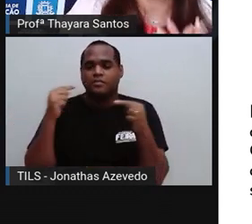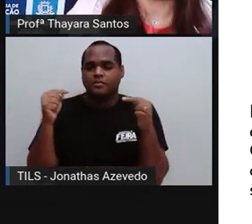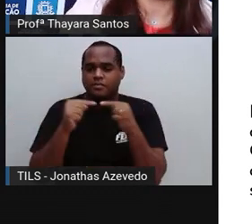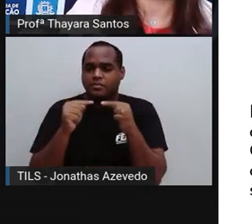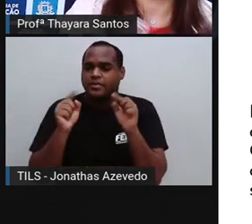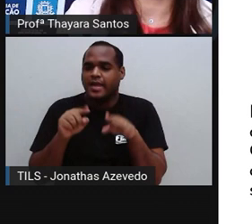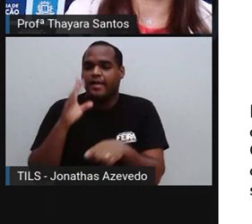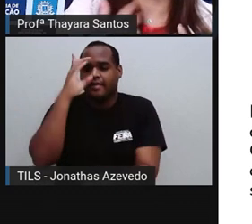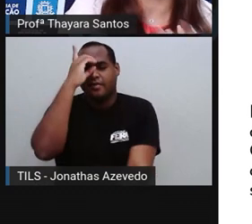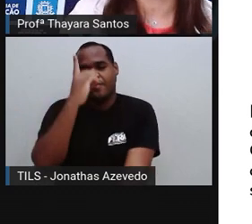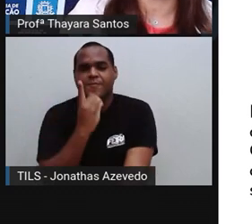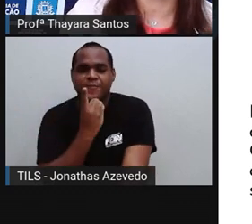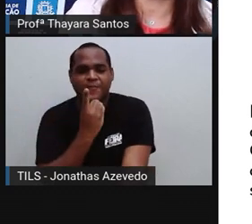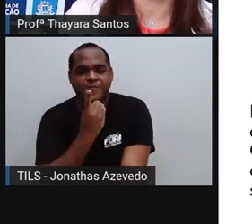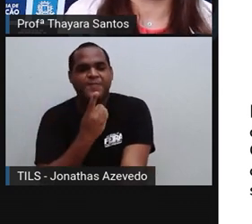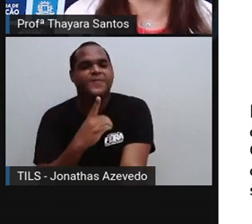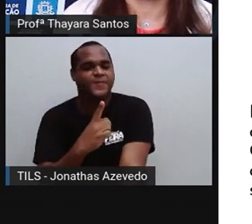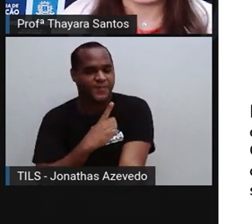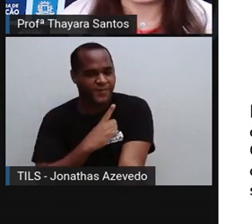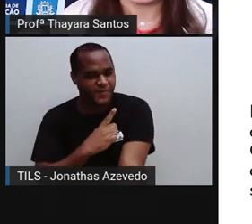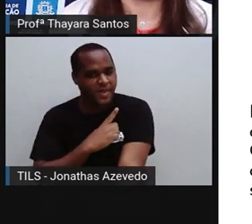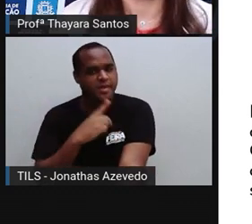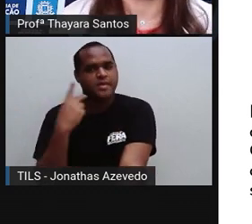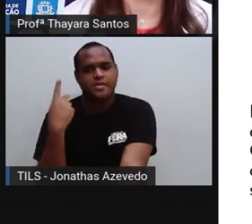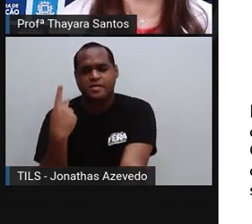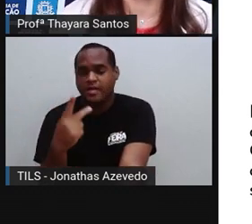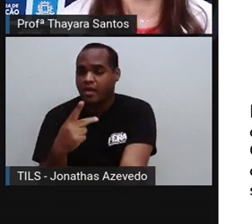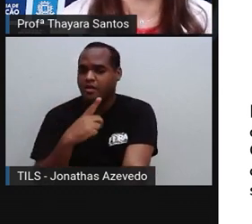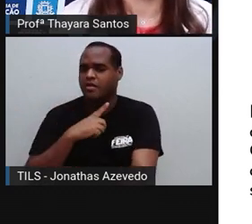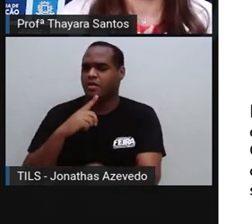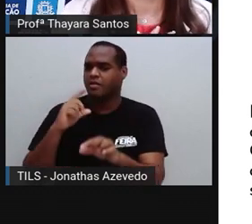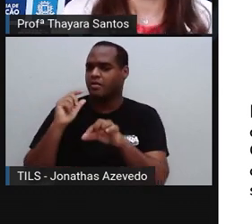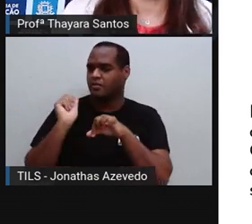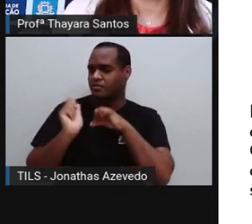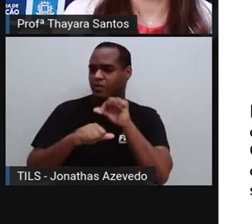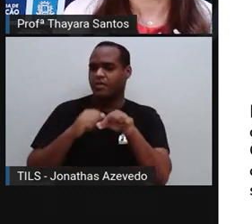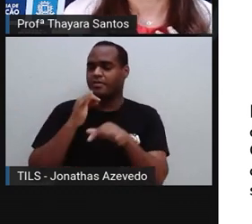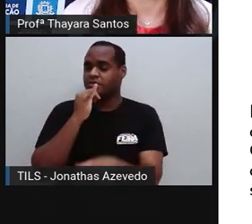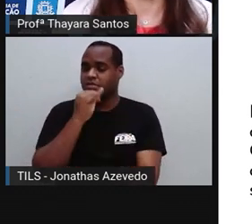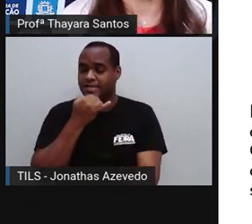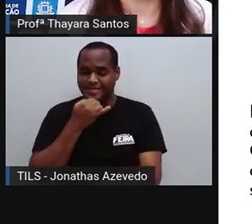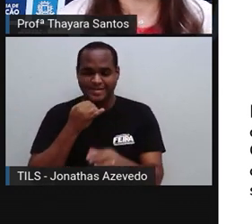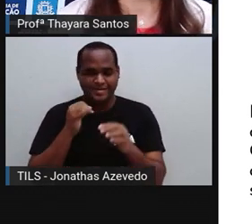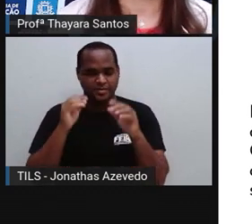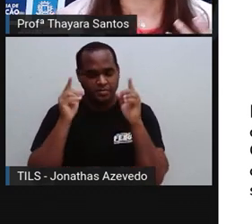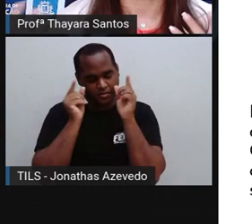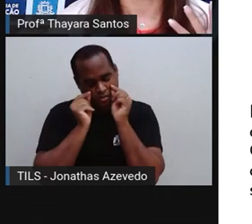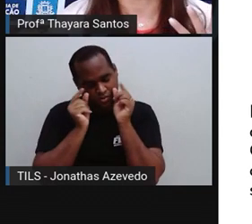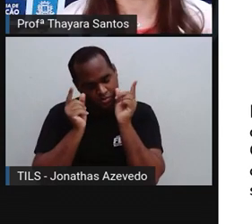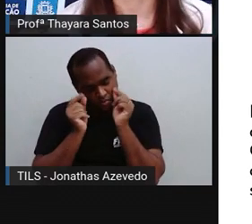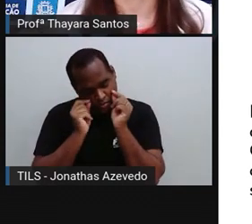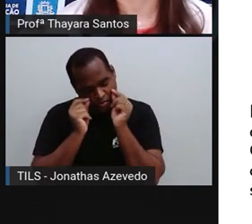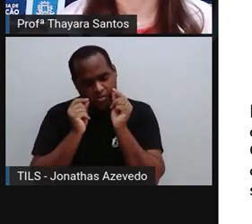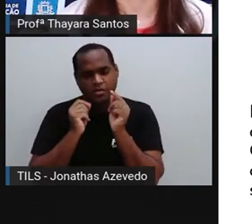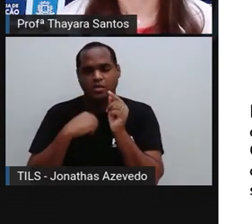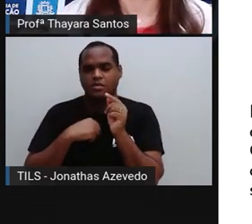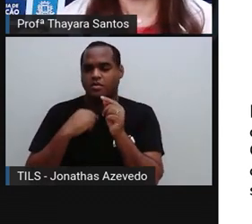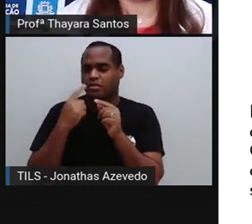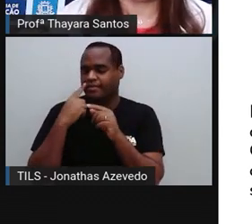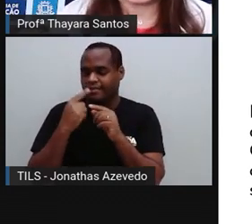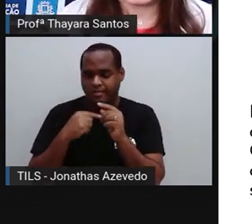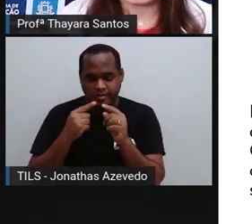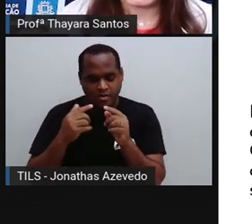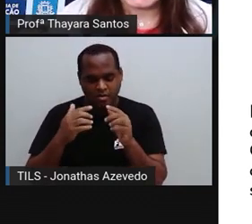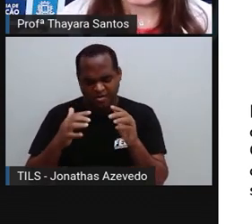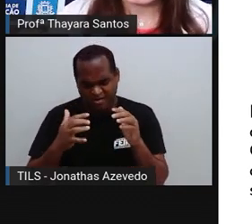são depressores, que são características desse tipo de droga. A pessoa começa a ficar triste, sonolenta e começa a ter falta de